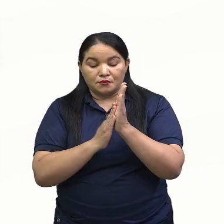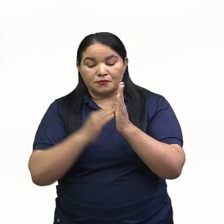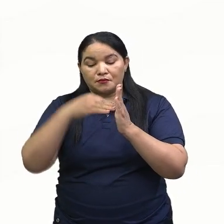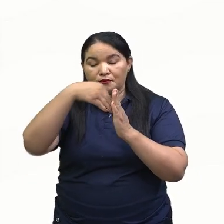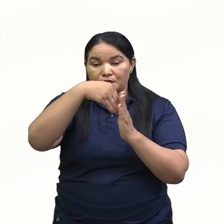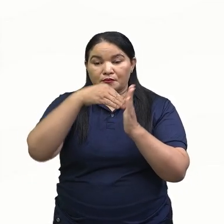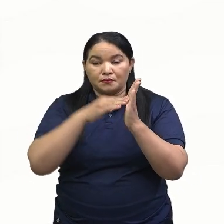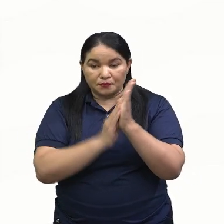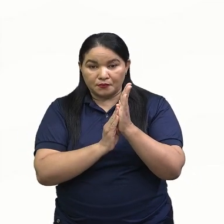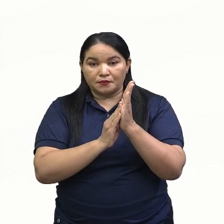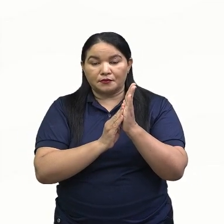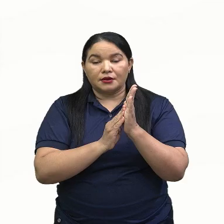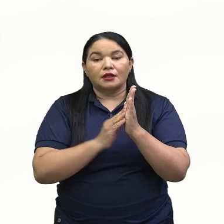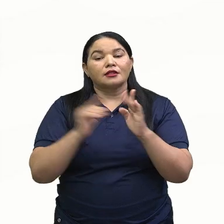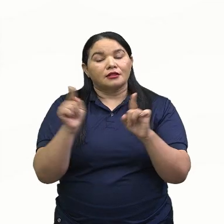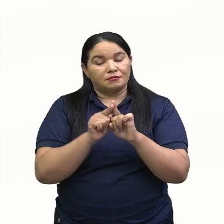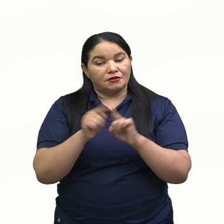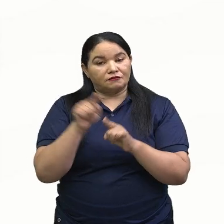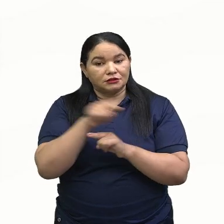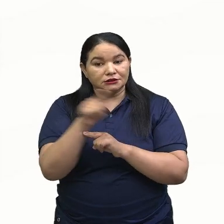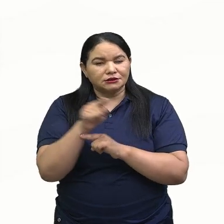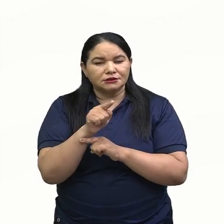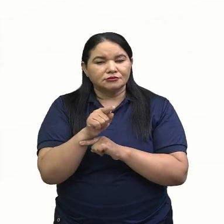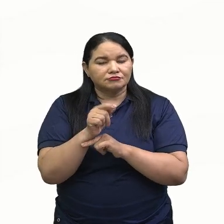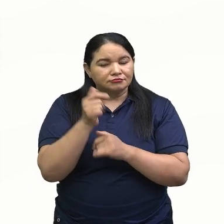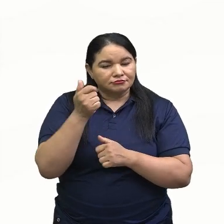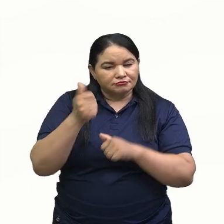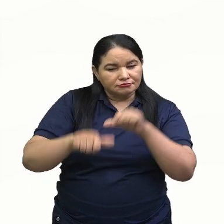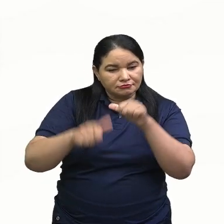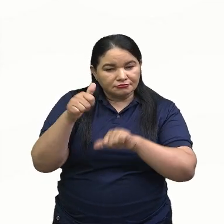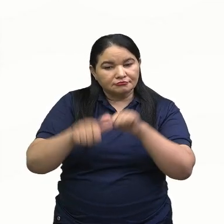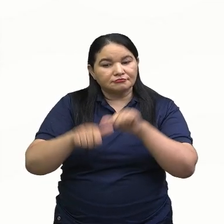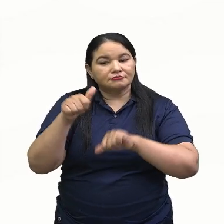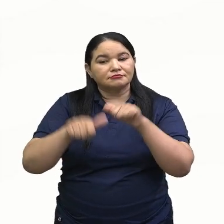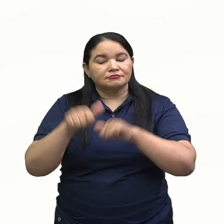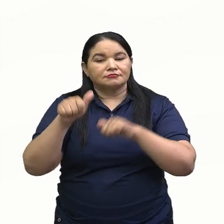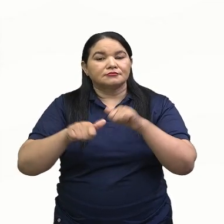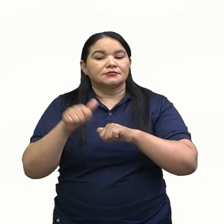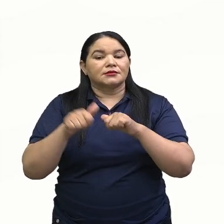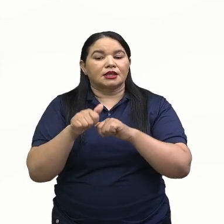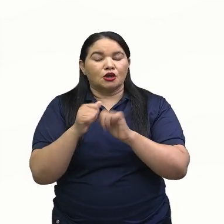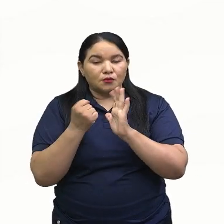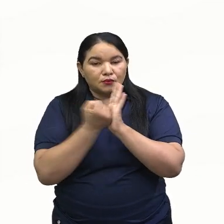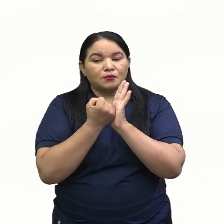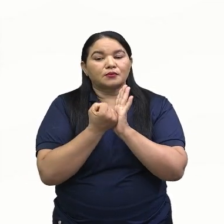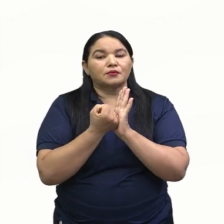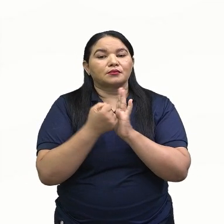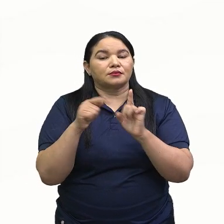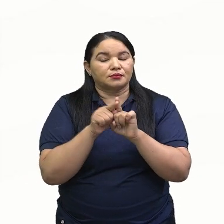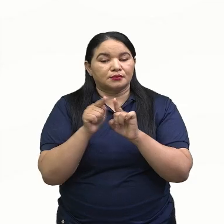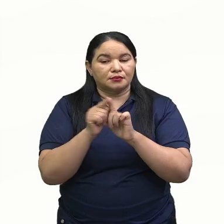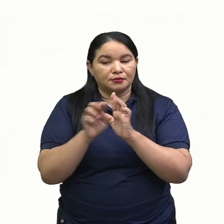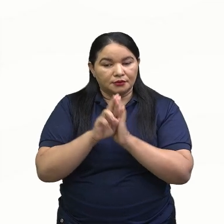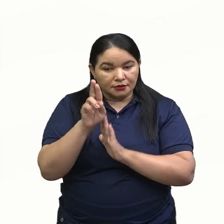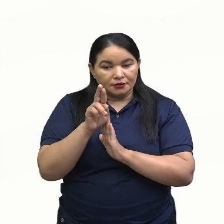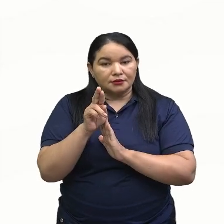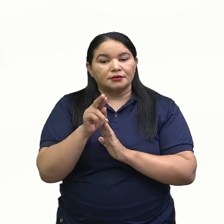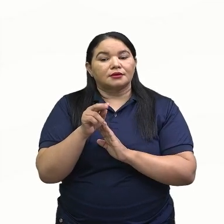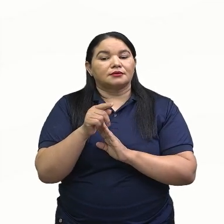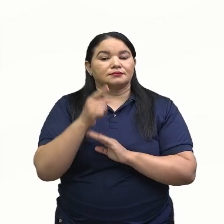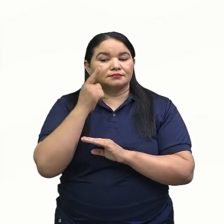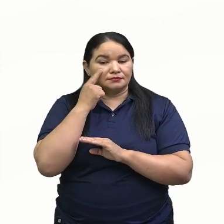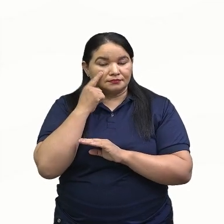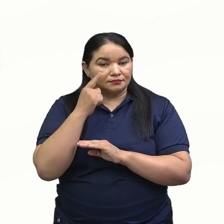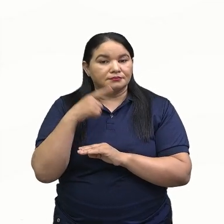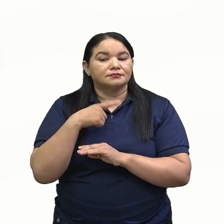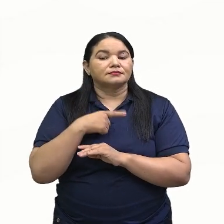quando você analisar um símbolo, uma representação, eu tenho aí esses